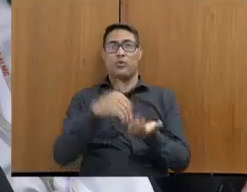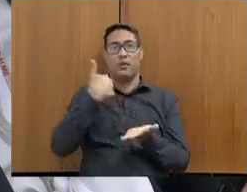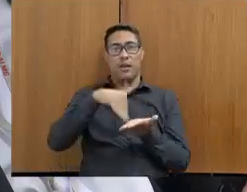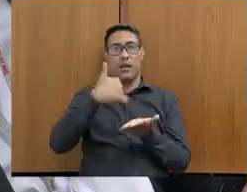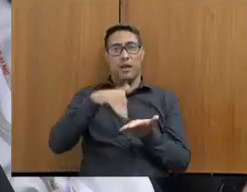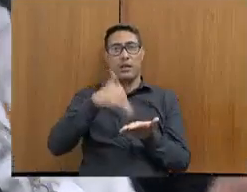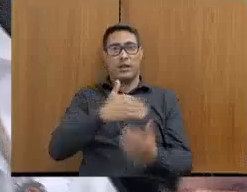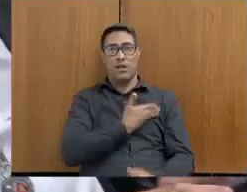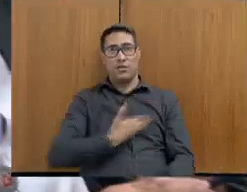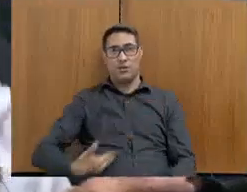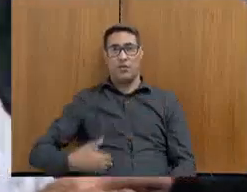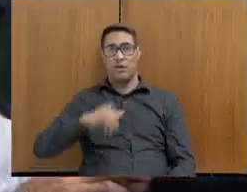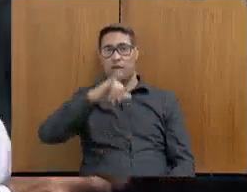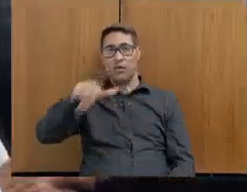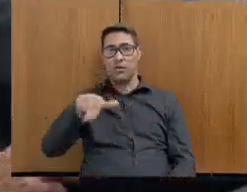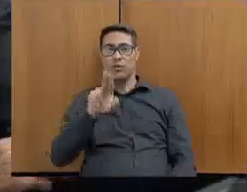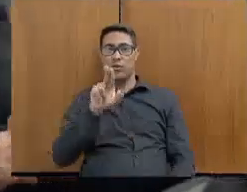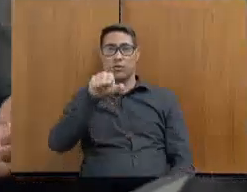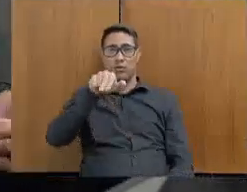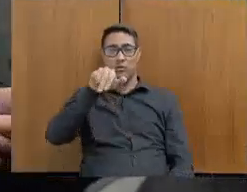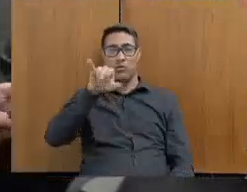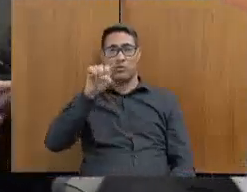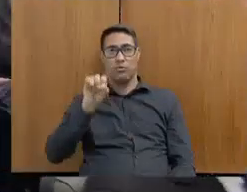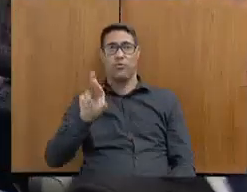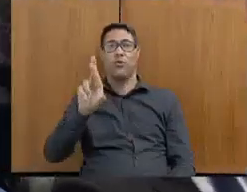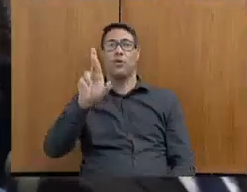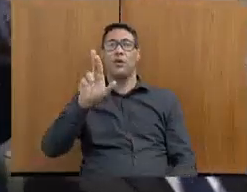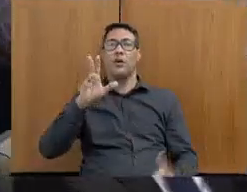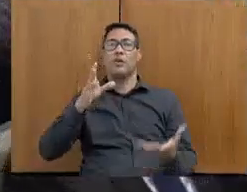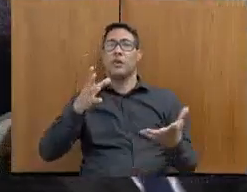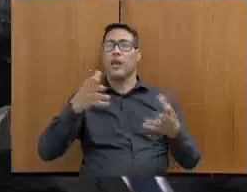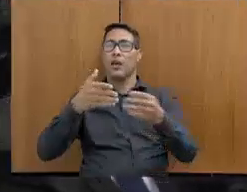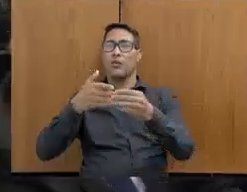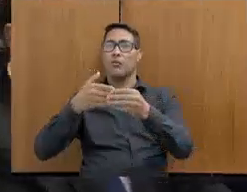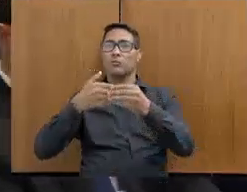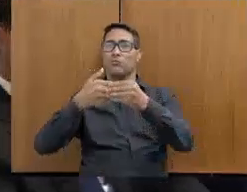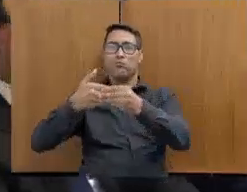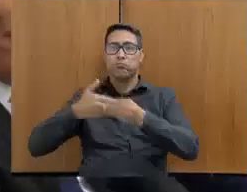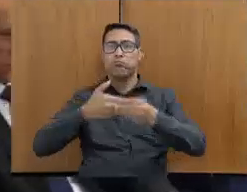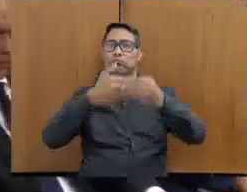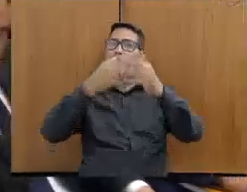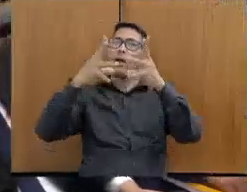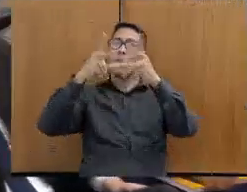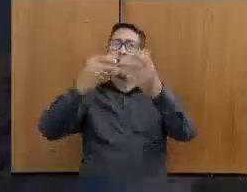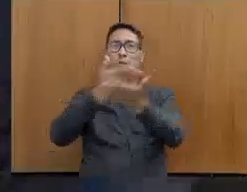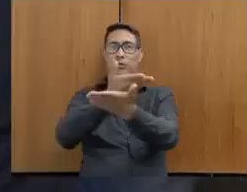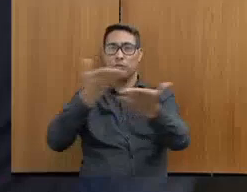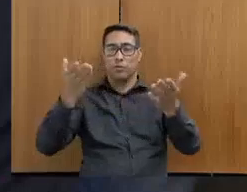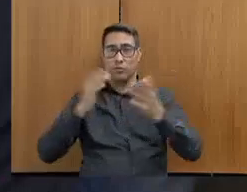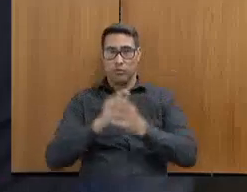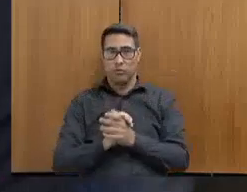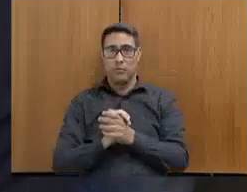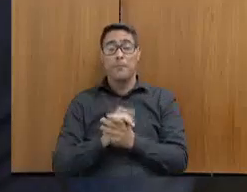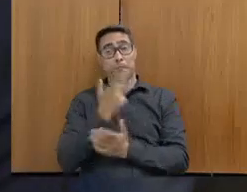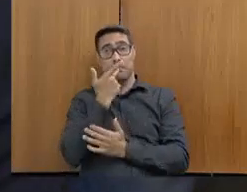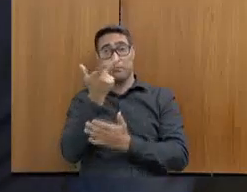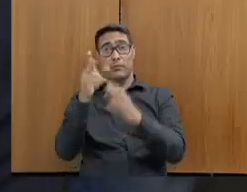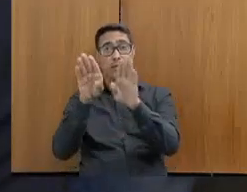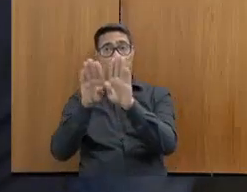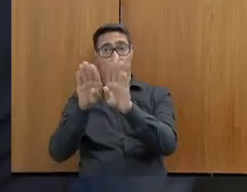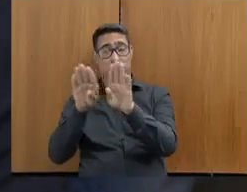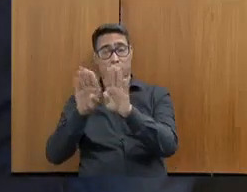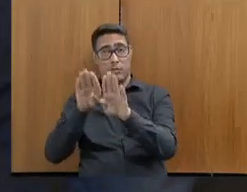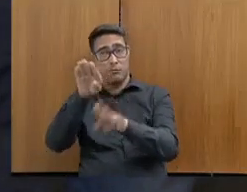Junior e enfim saudar a todos e a todas e dizer Doutora